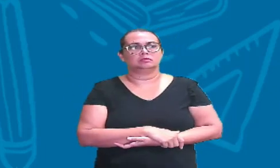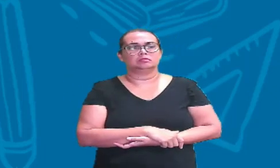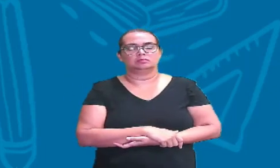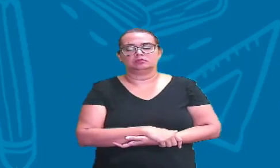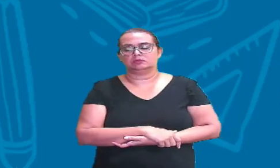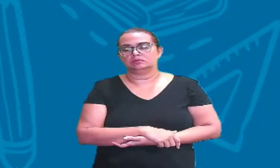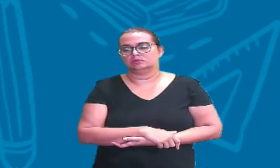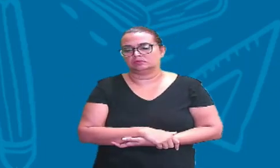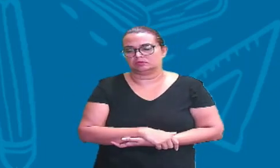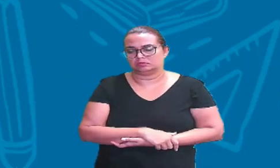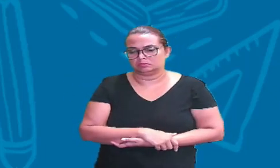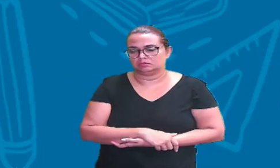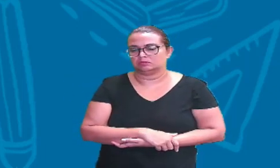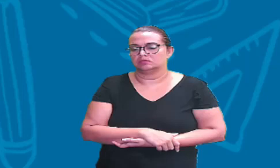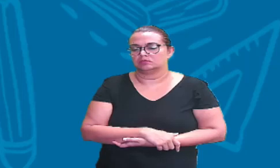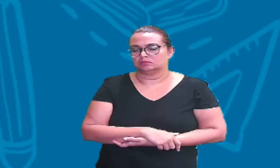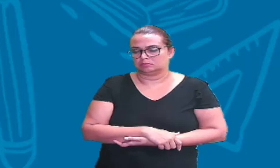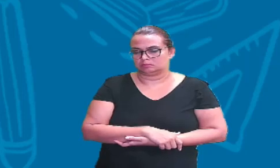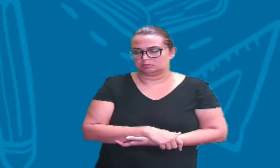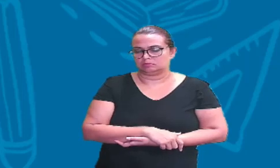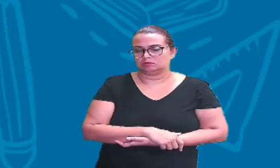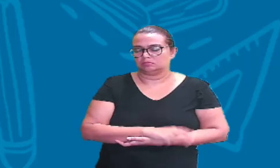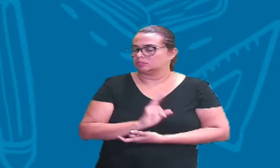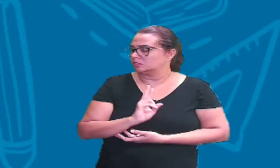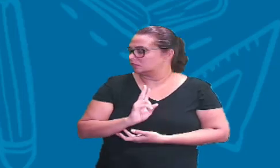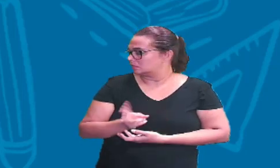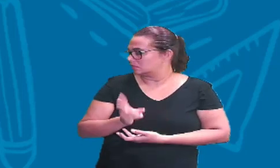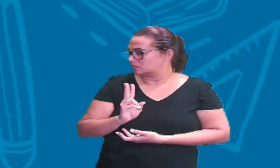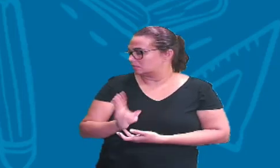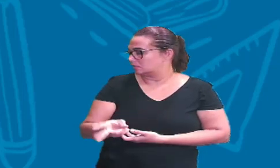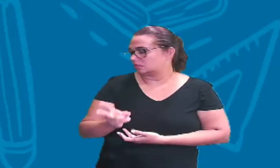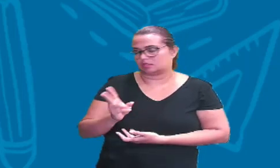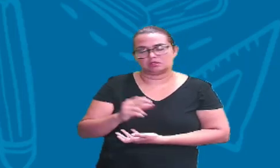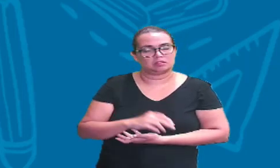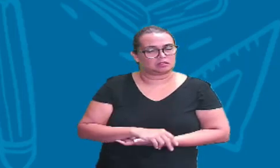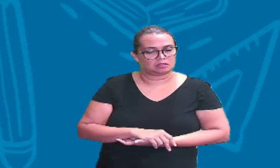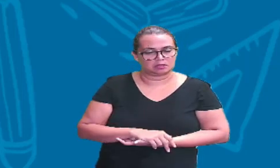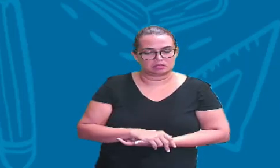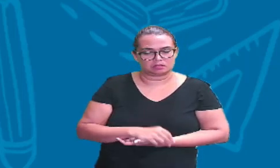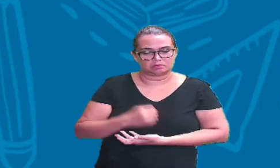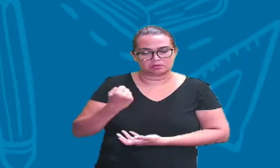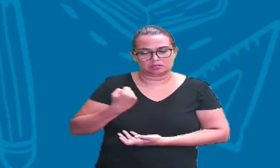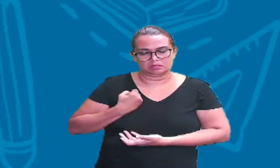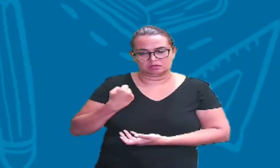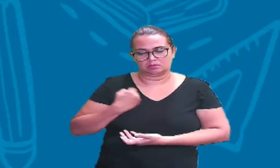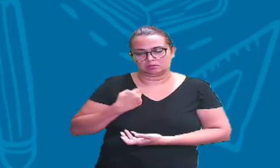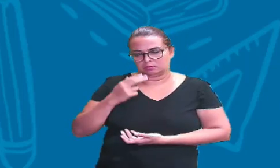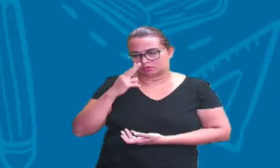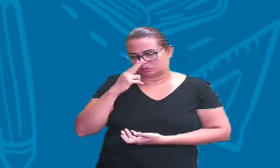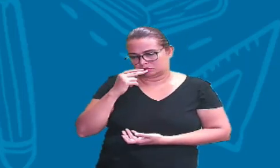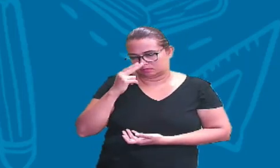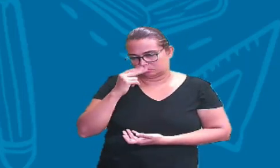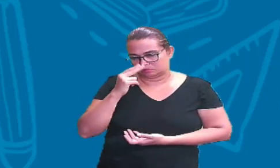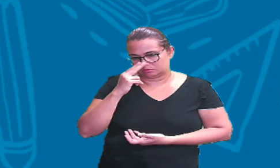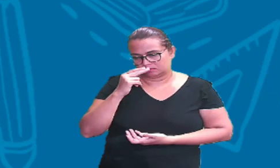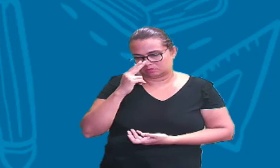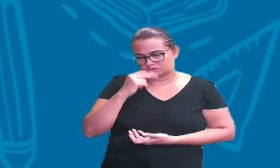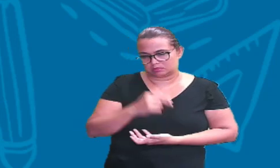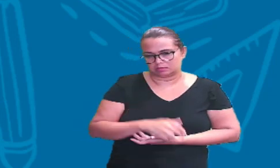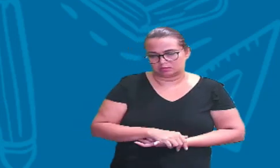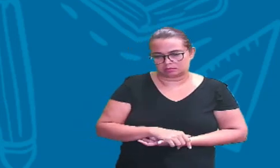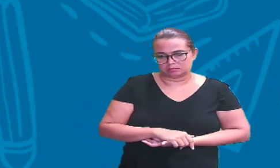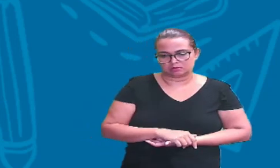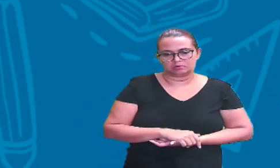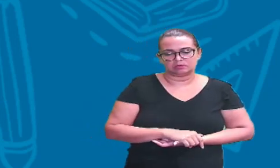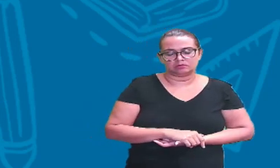Eles vão possuir a mesma medida assim, ó. Então, olha que interessante. O que foi que a